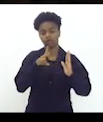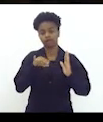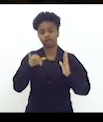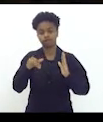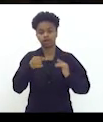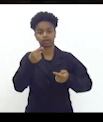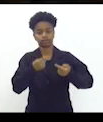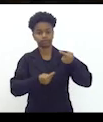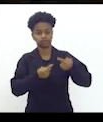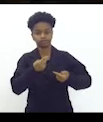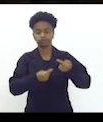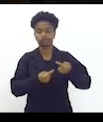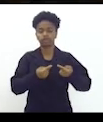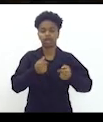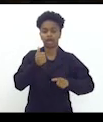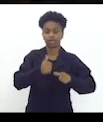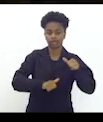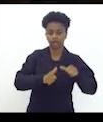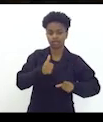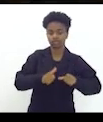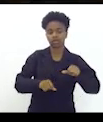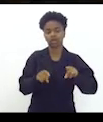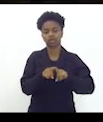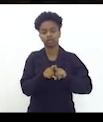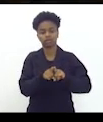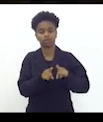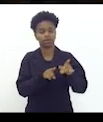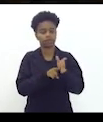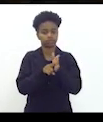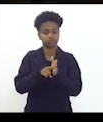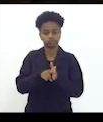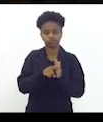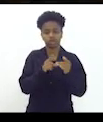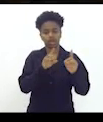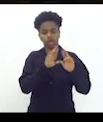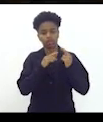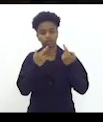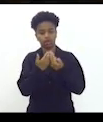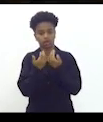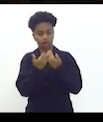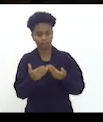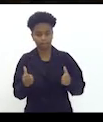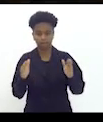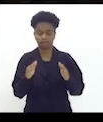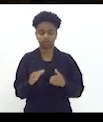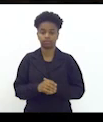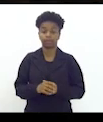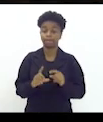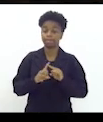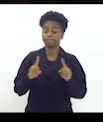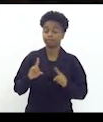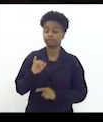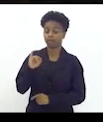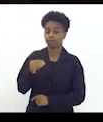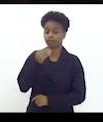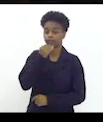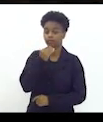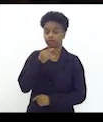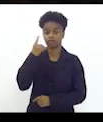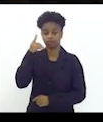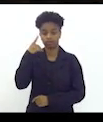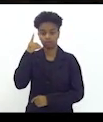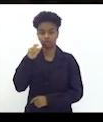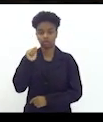dará a devida atenção, fazendo audiências públicas, etc. Mas aproveitando aqui o deputado André